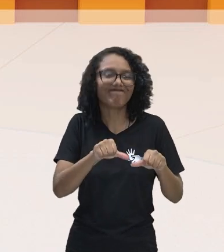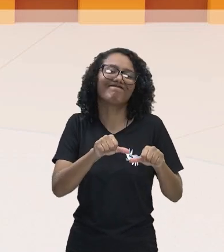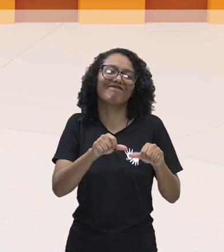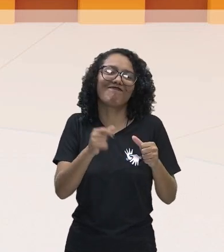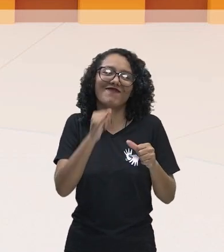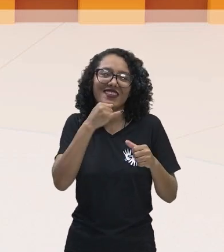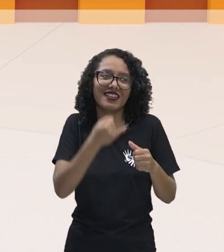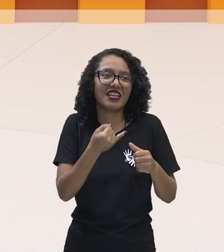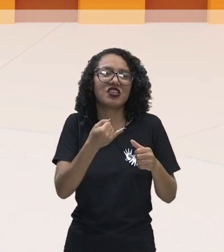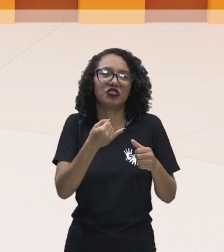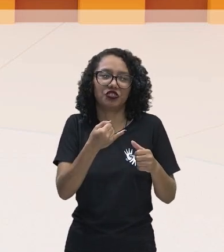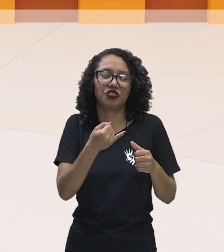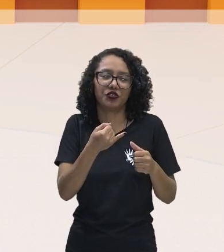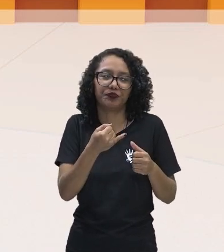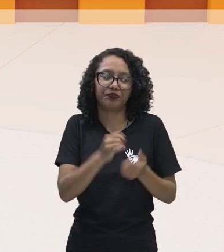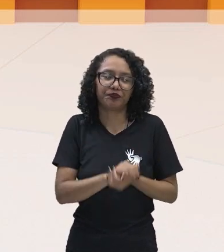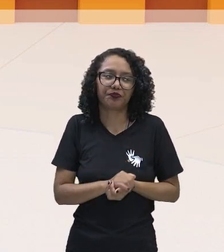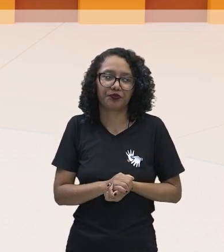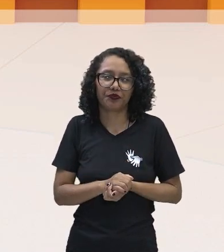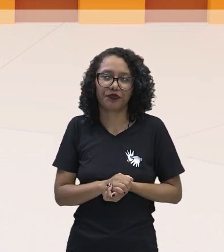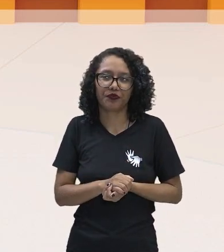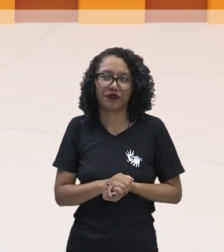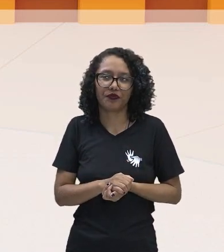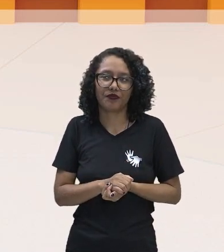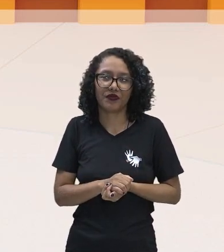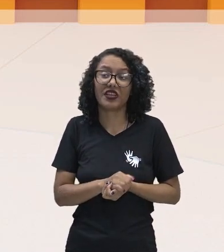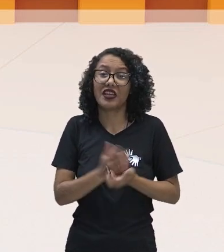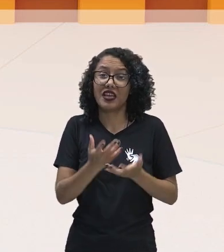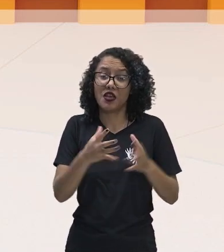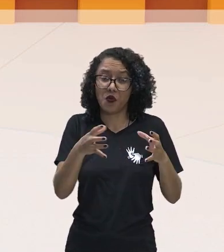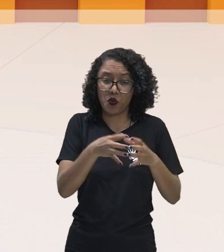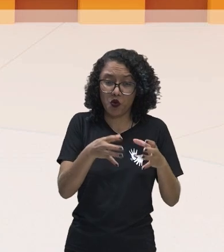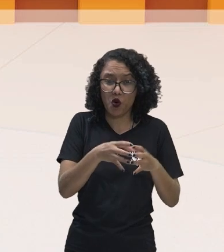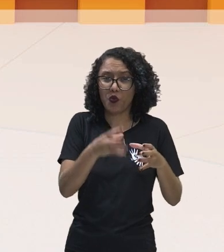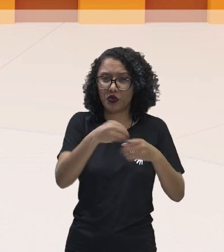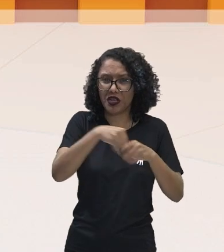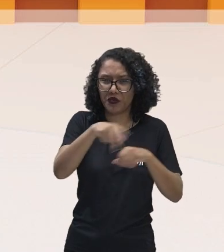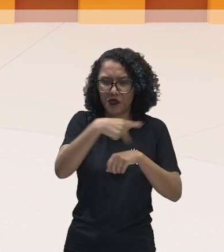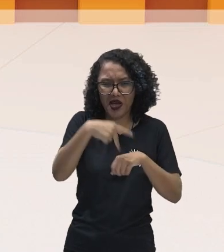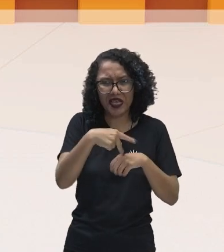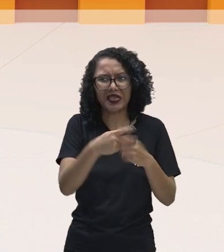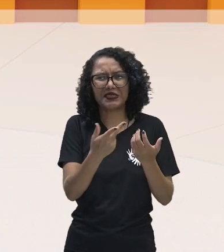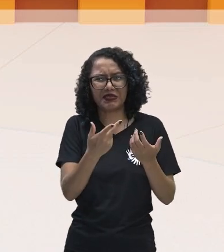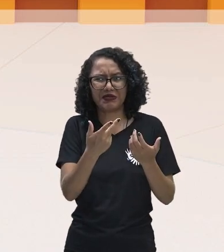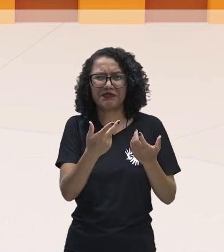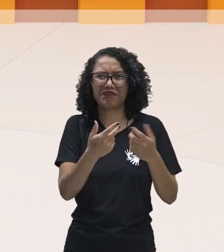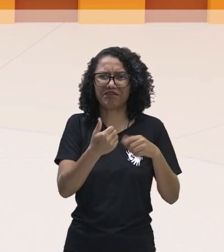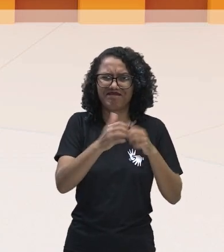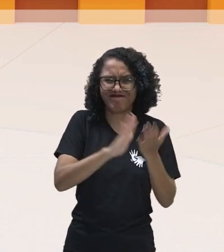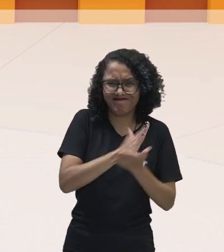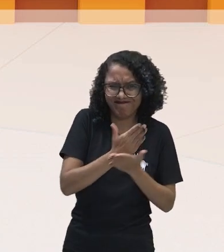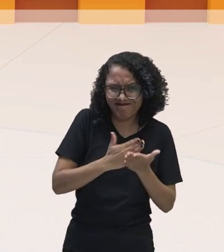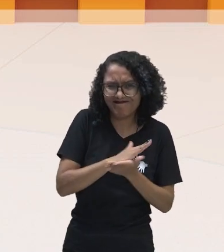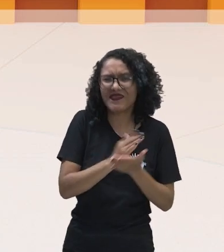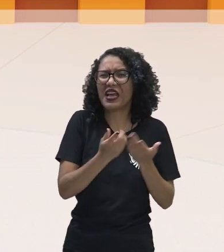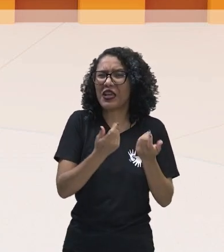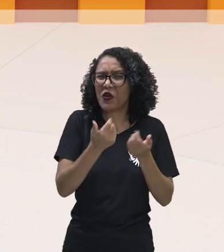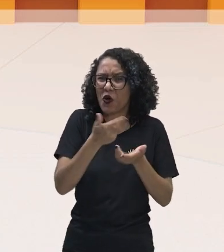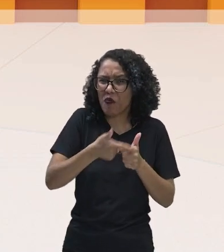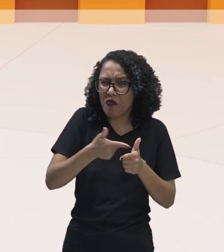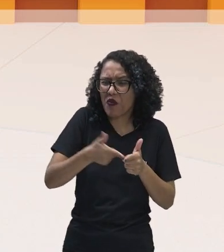um cenário de desigualdade social, de crise econômica, e a entrada nessa